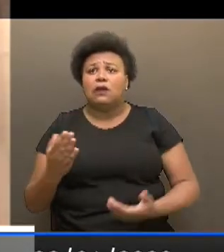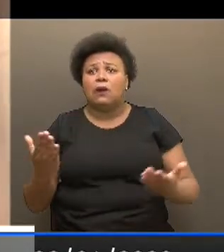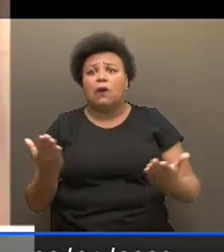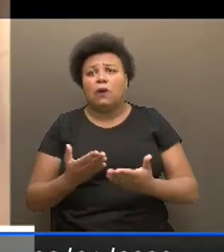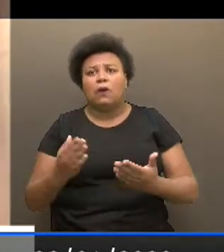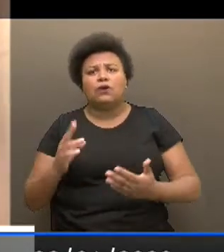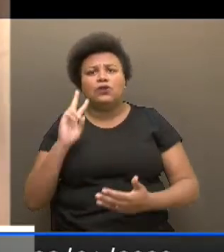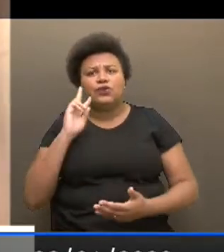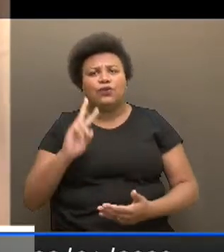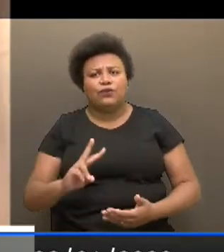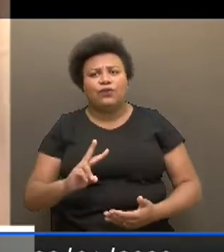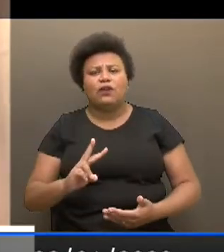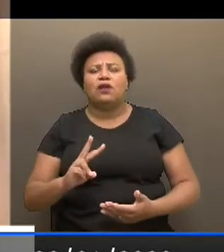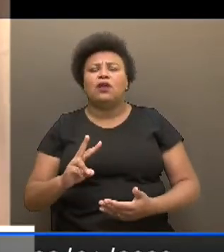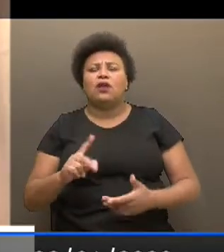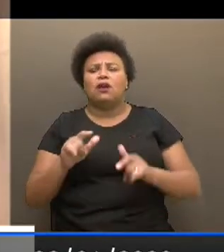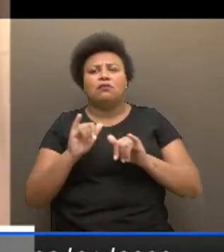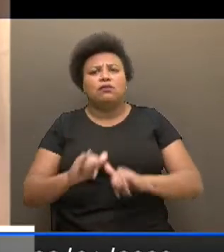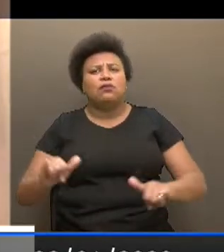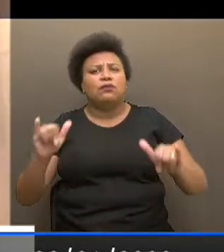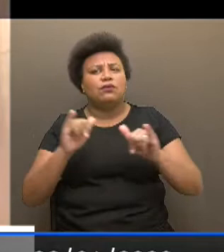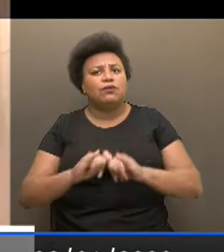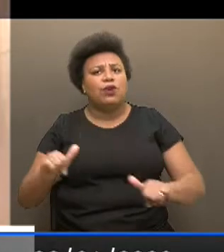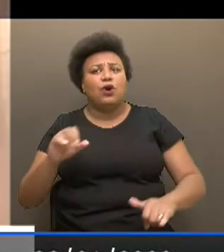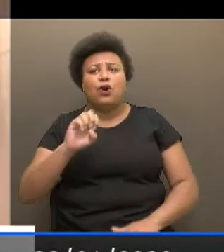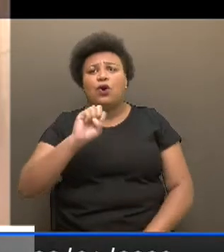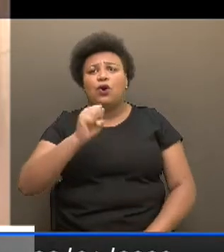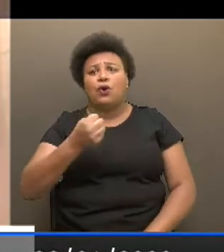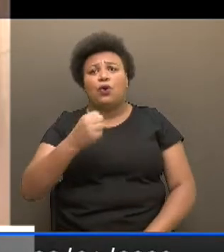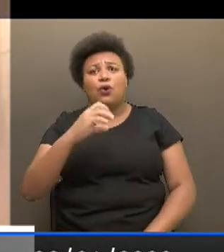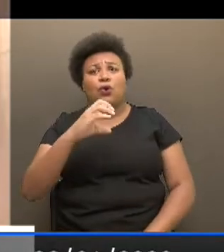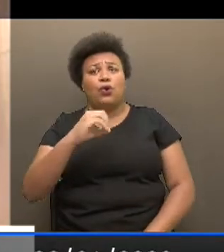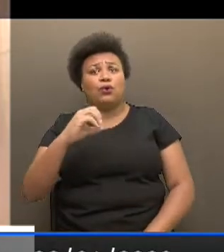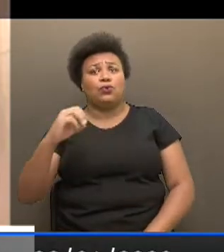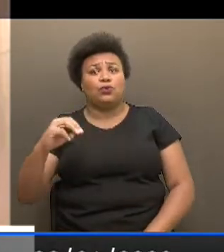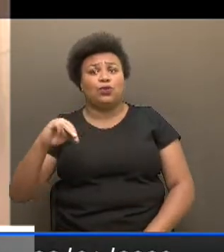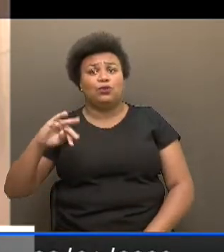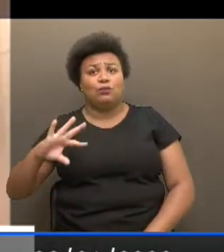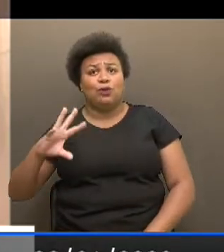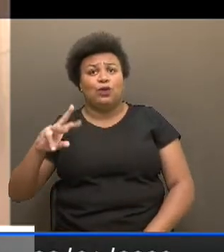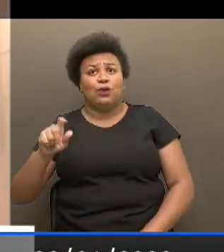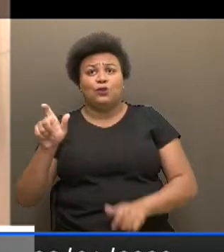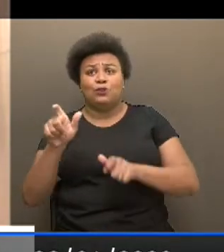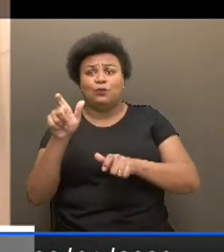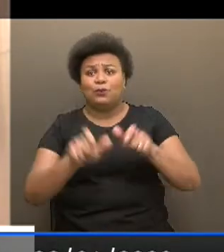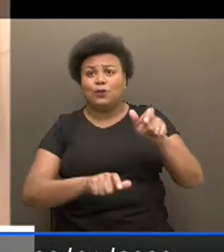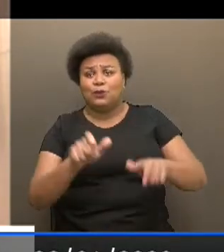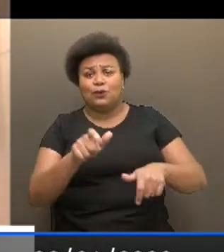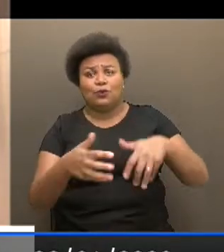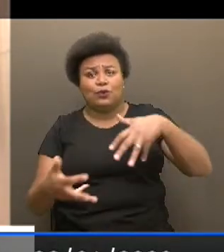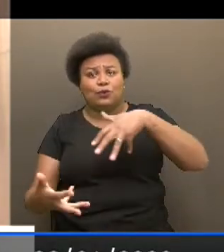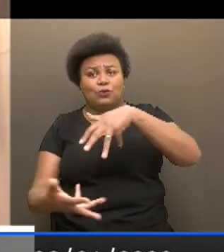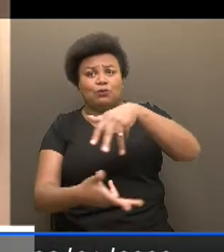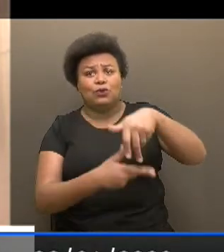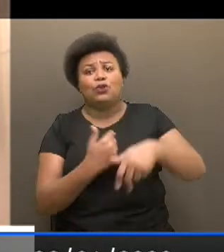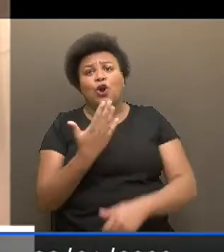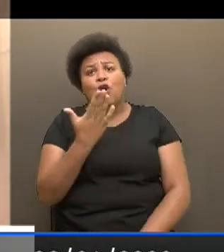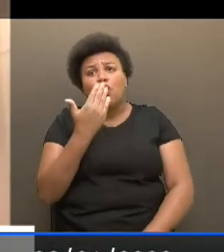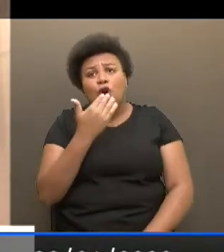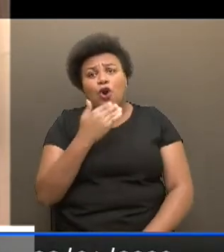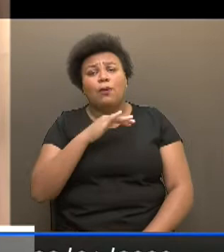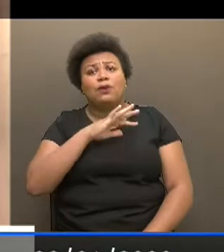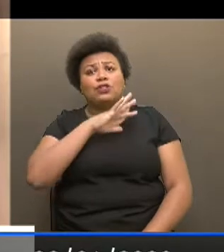matéria do Marco Ian, que 800 milhões de seres humanos na Terra se alimentam de